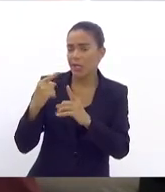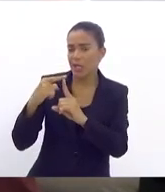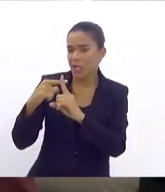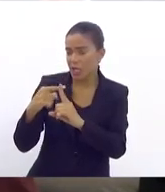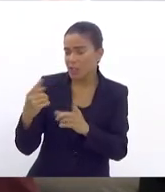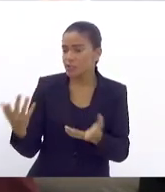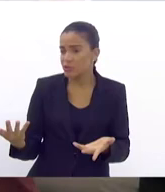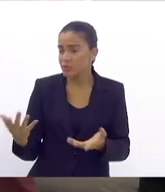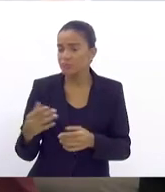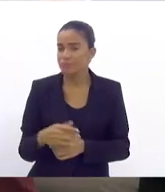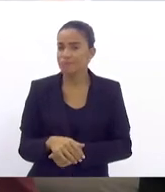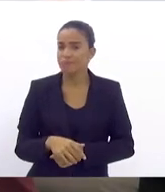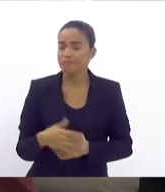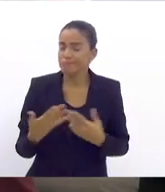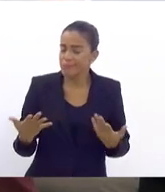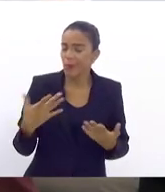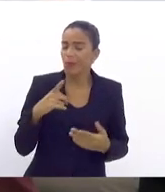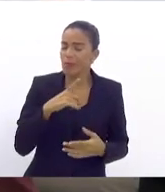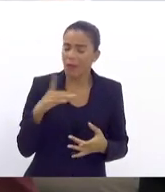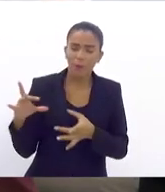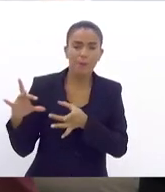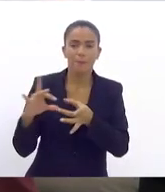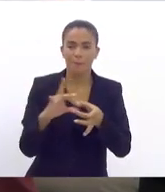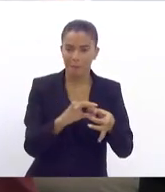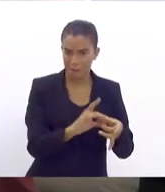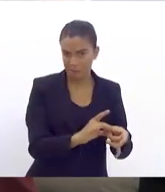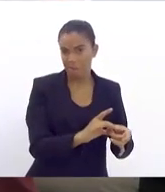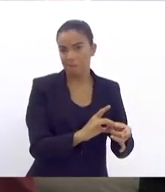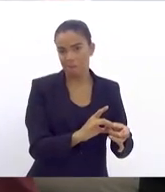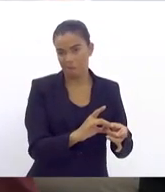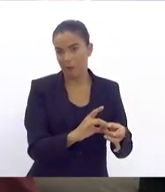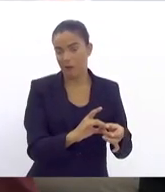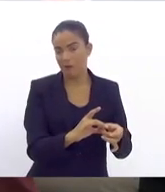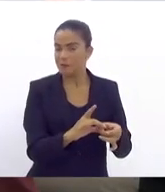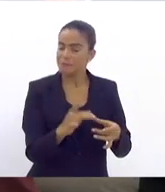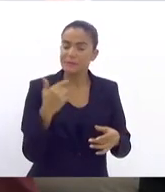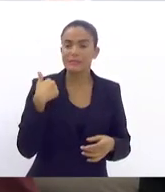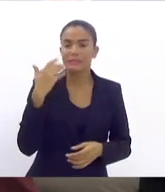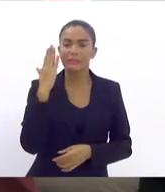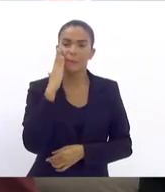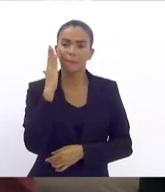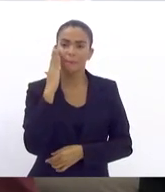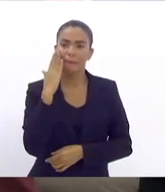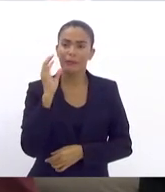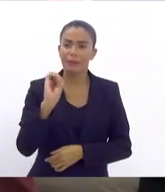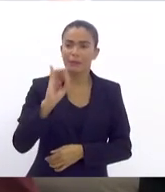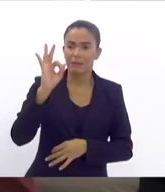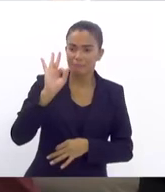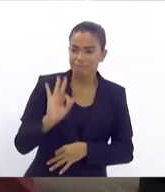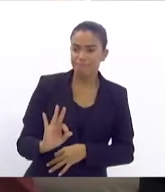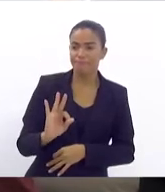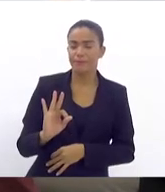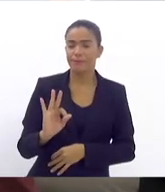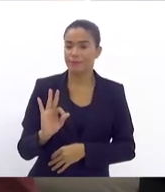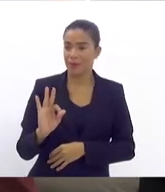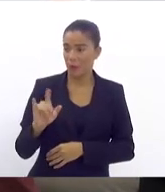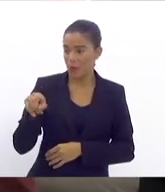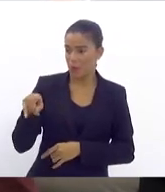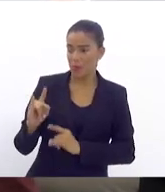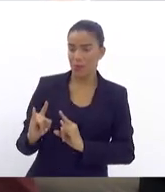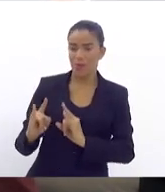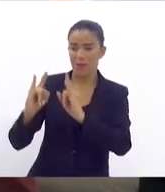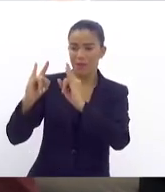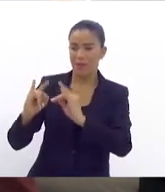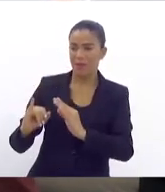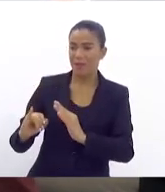Então, tem toda uma lógica distinta para saber se realmente aquele imóvel